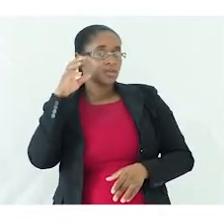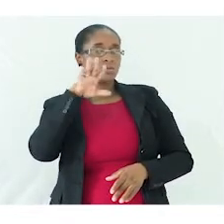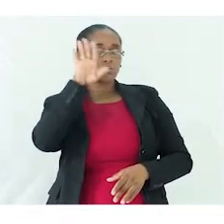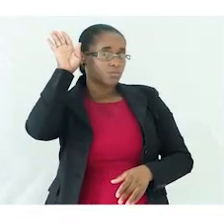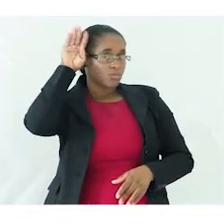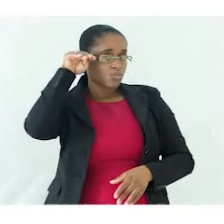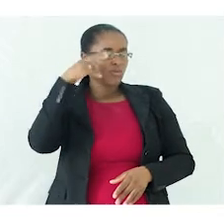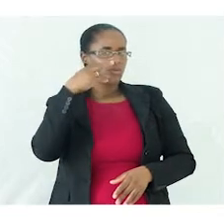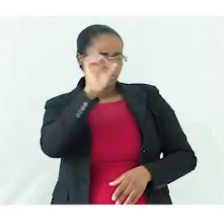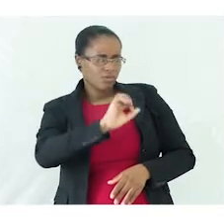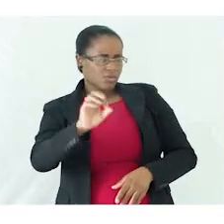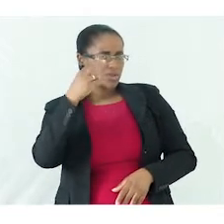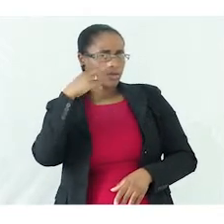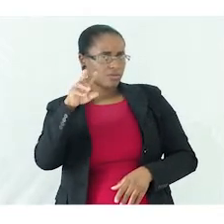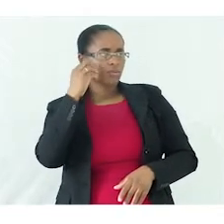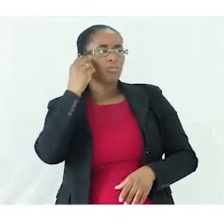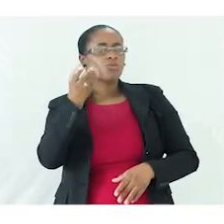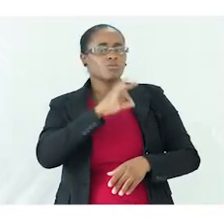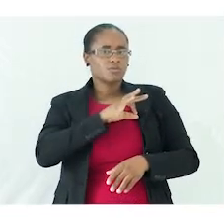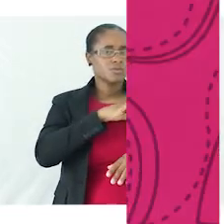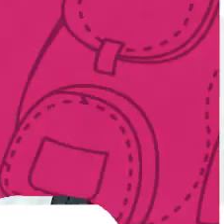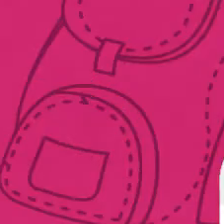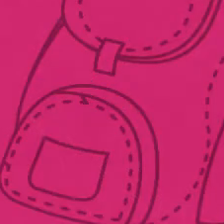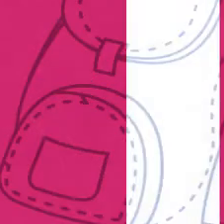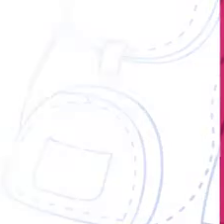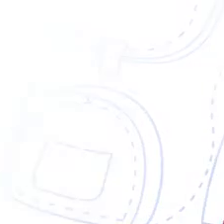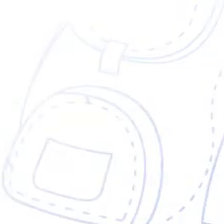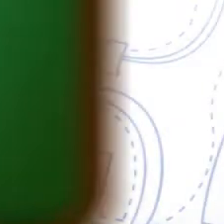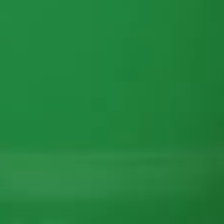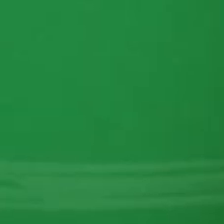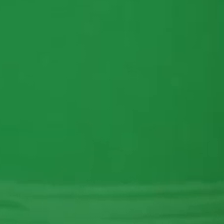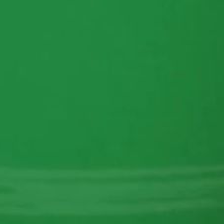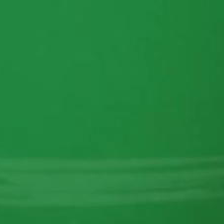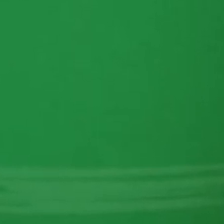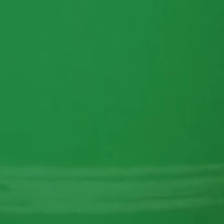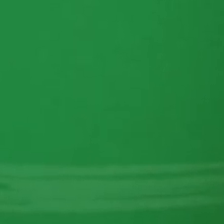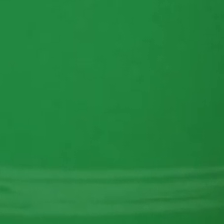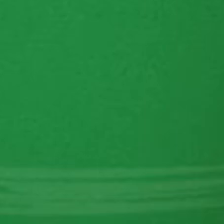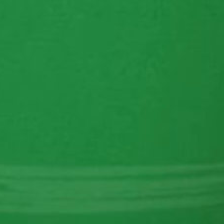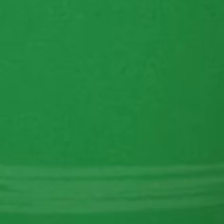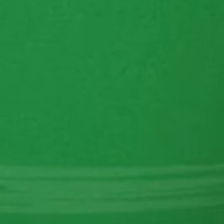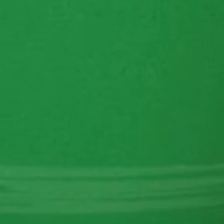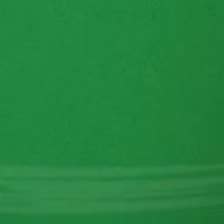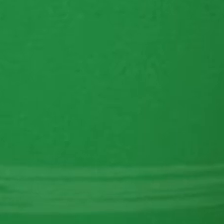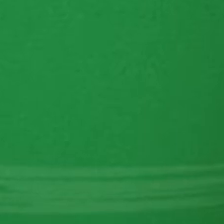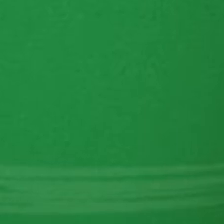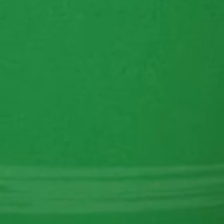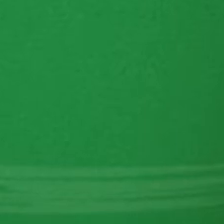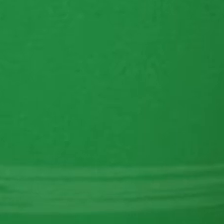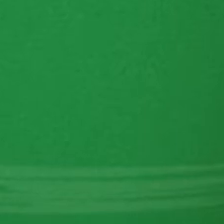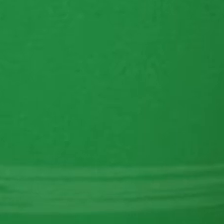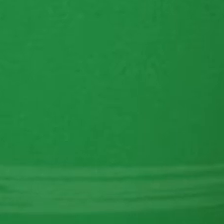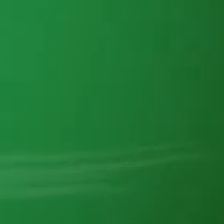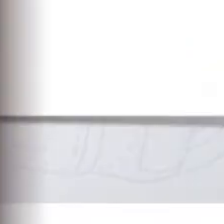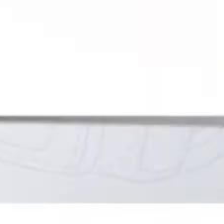Umas orelhas, concretos. Substantivos concretos, podemos tocar, podemos perceber que existe a orelha